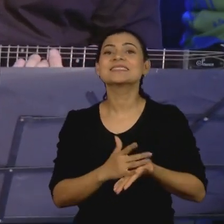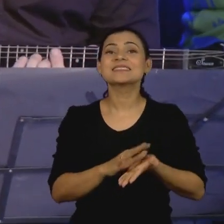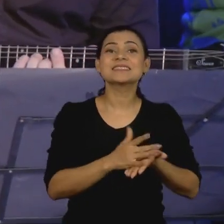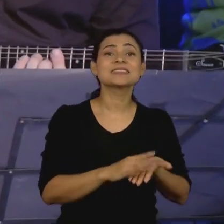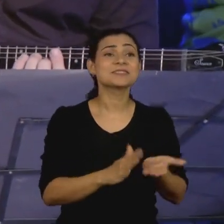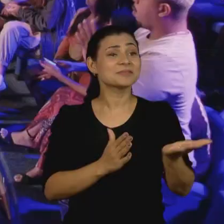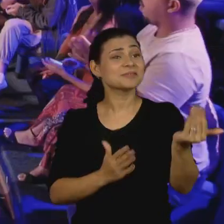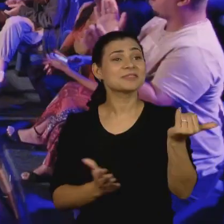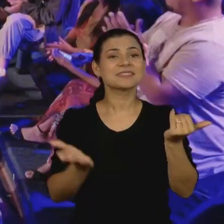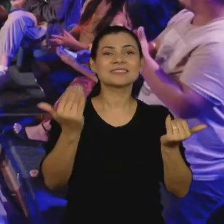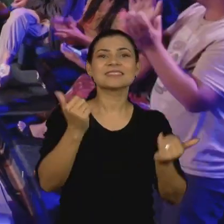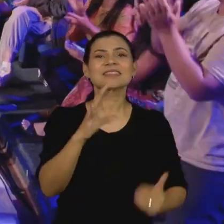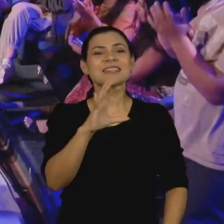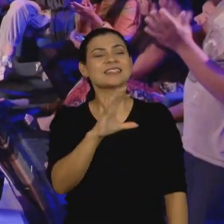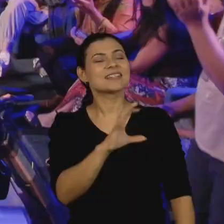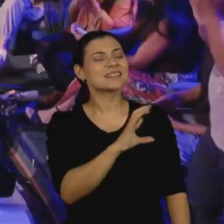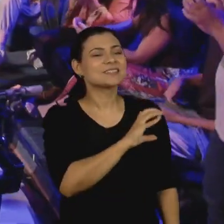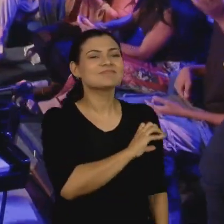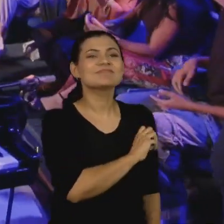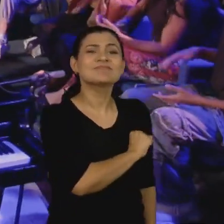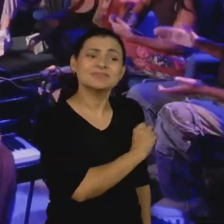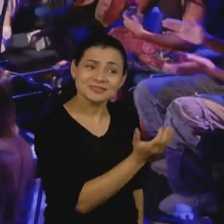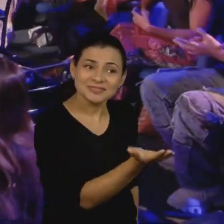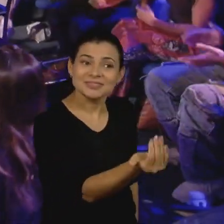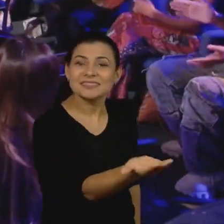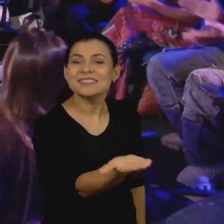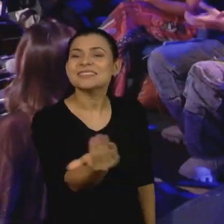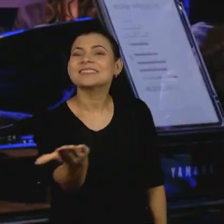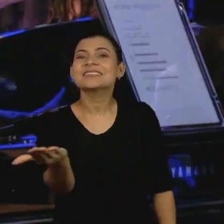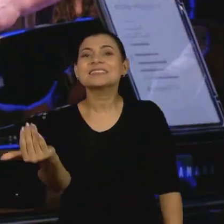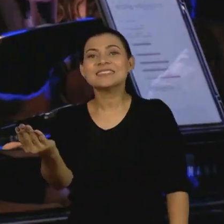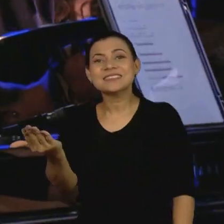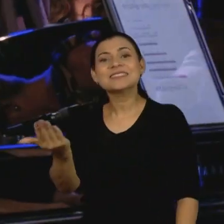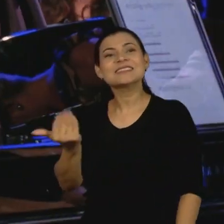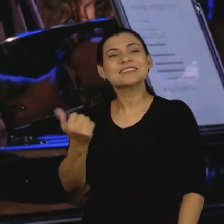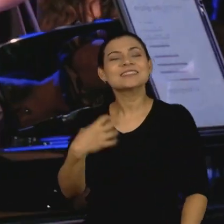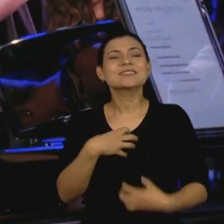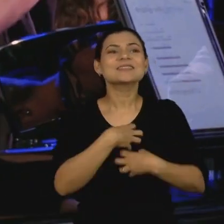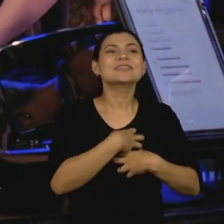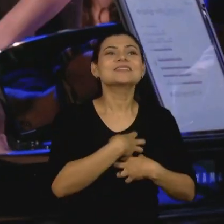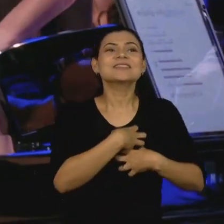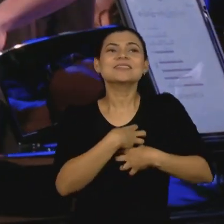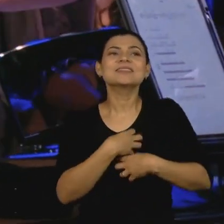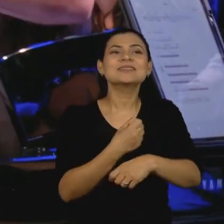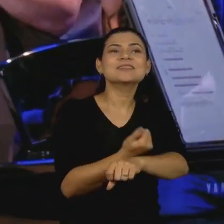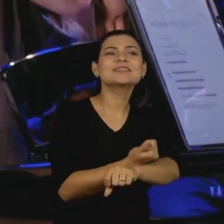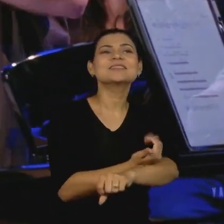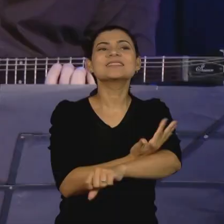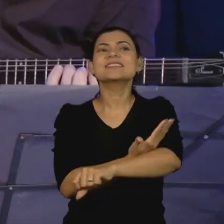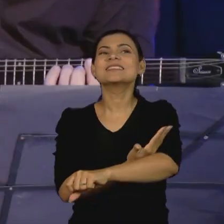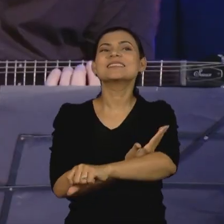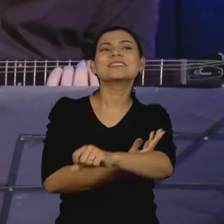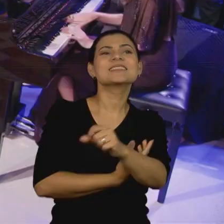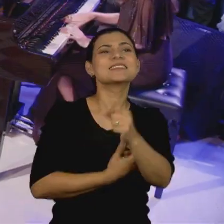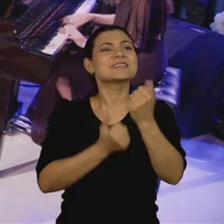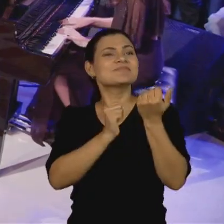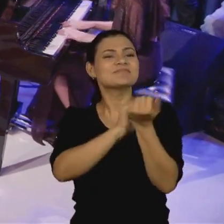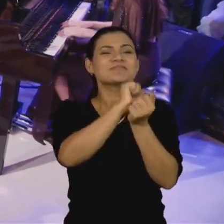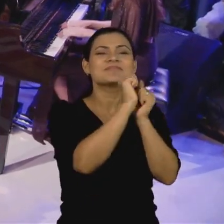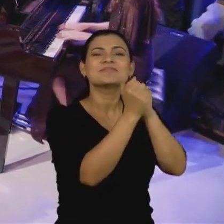Vem meu amor, vem com calor no meu corpo sem